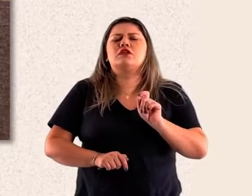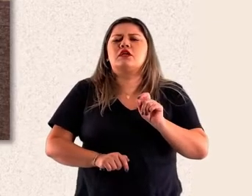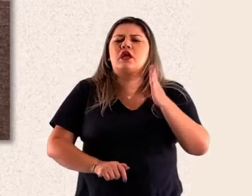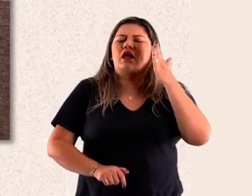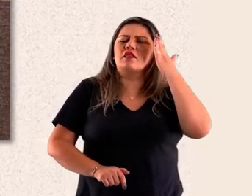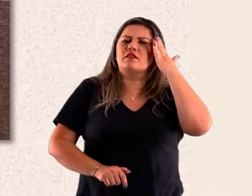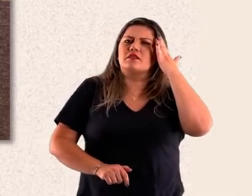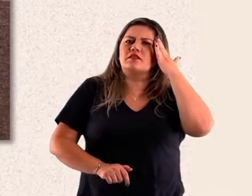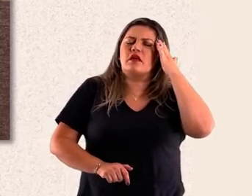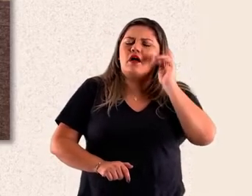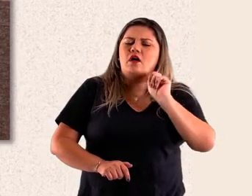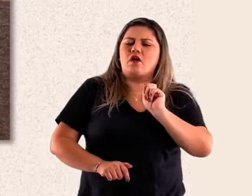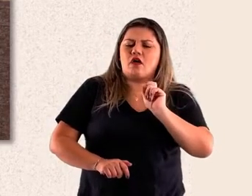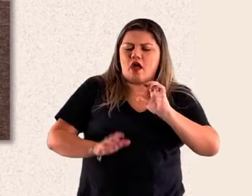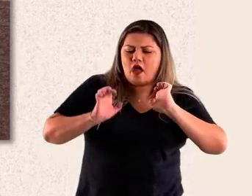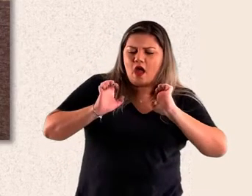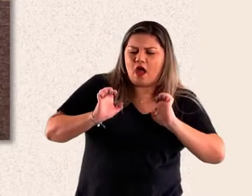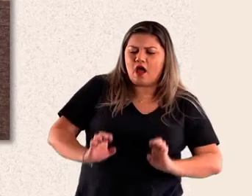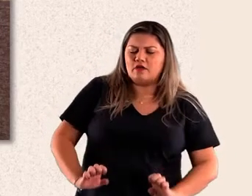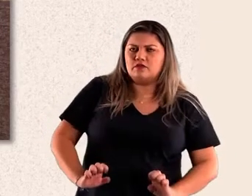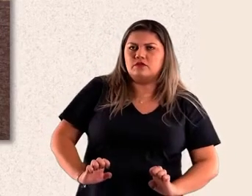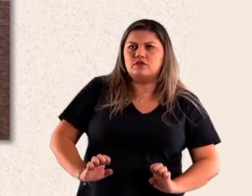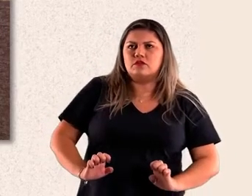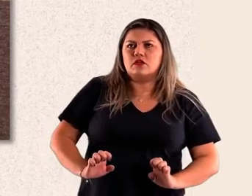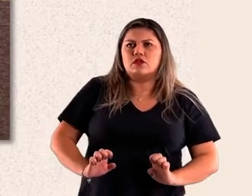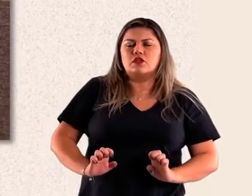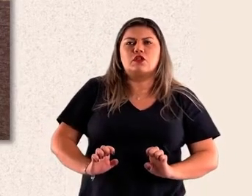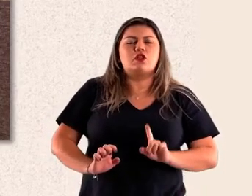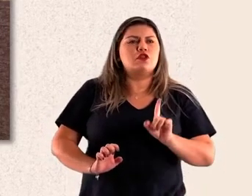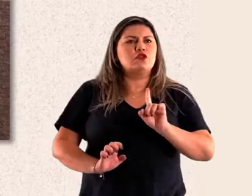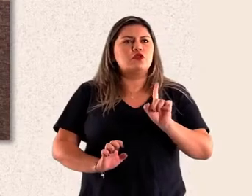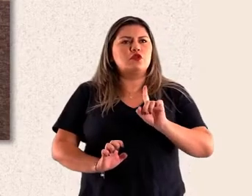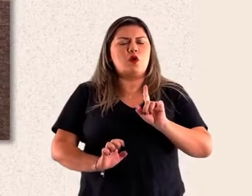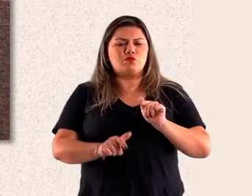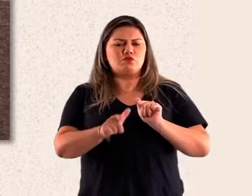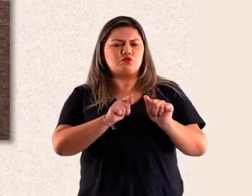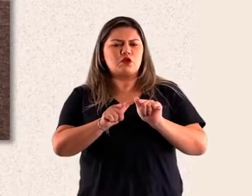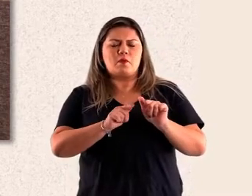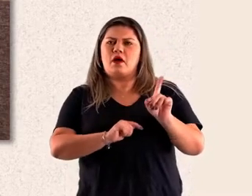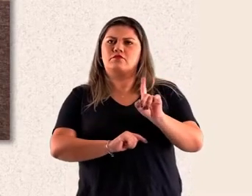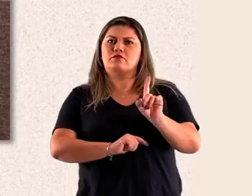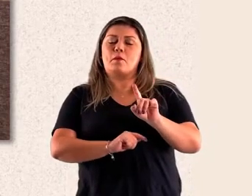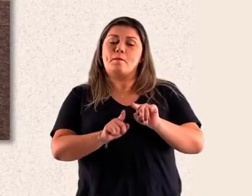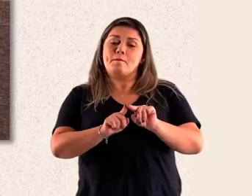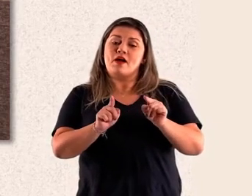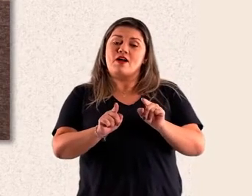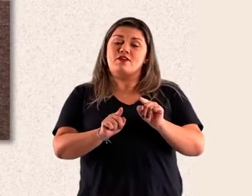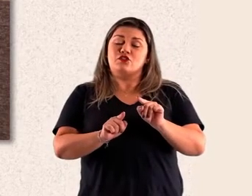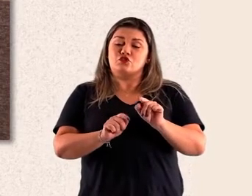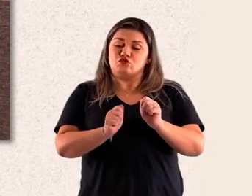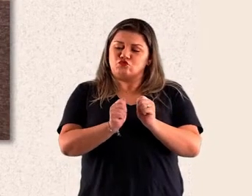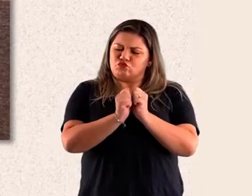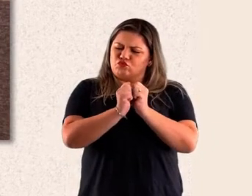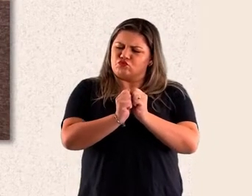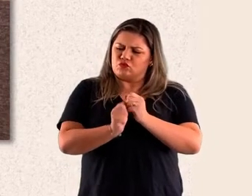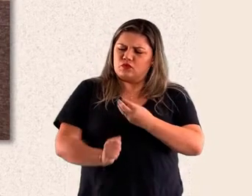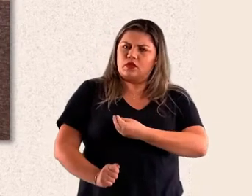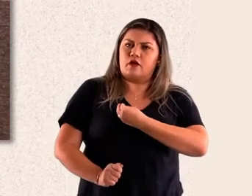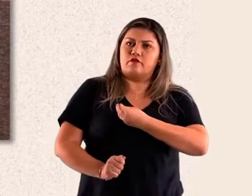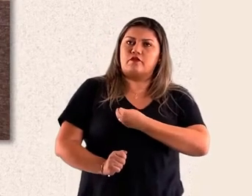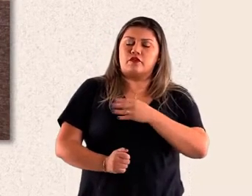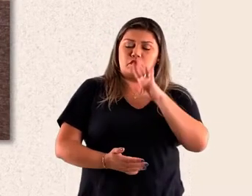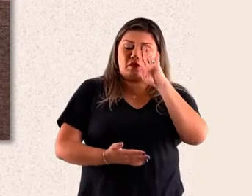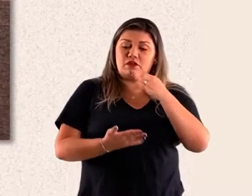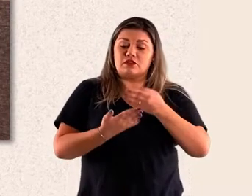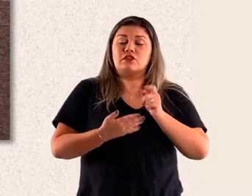sobre ética no seu na não só no seu trabalho mas também o que leva para a vida né então assim eu acredito